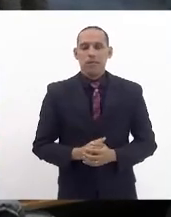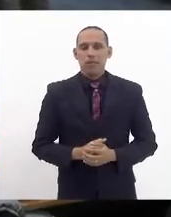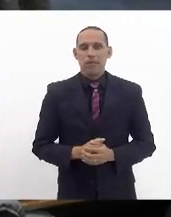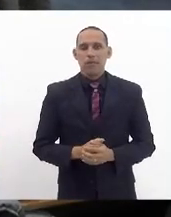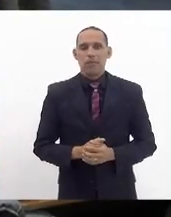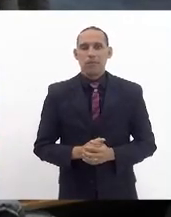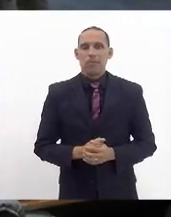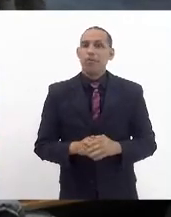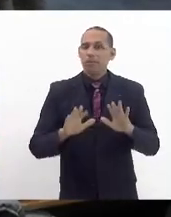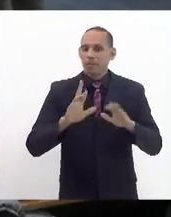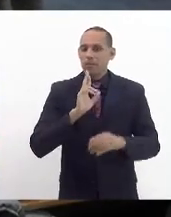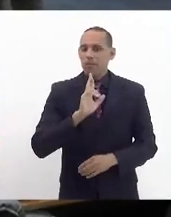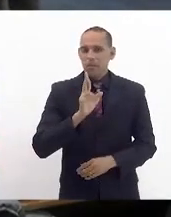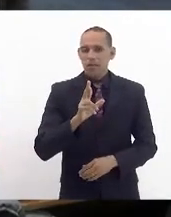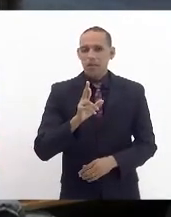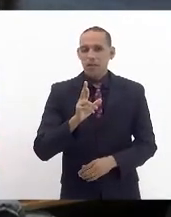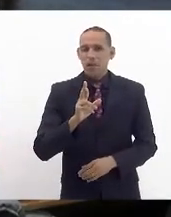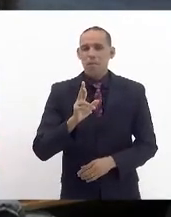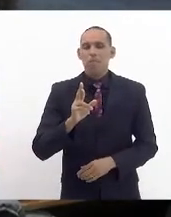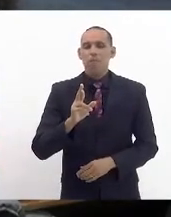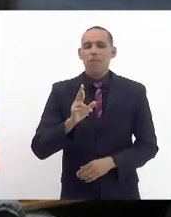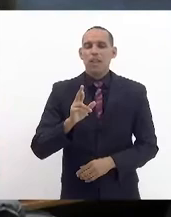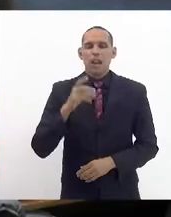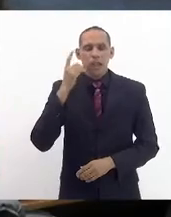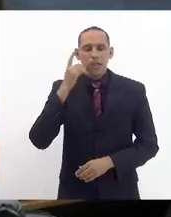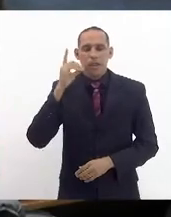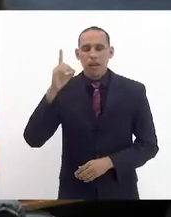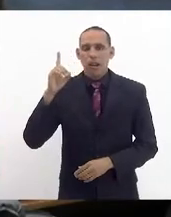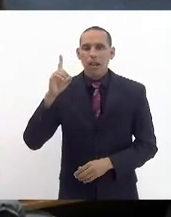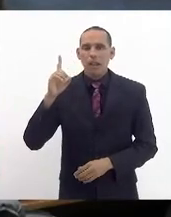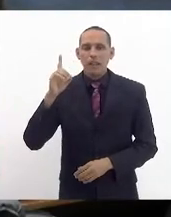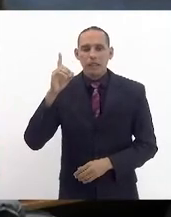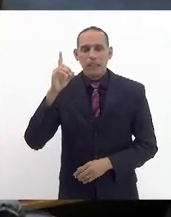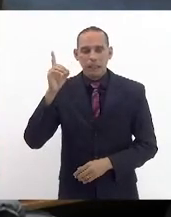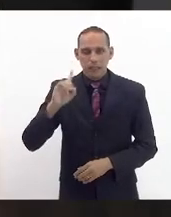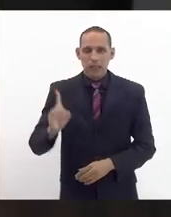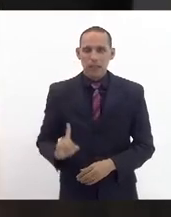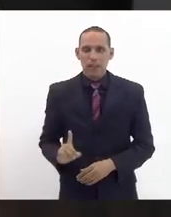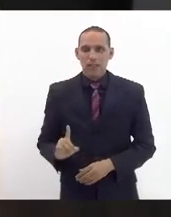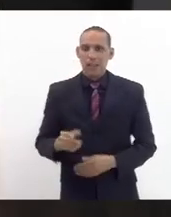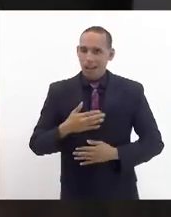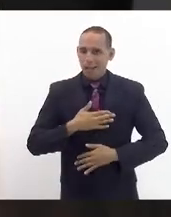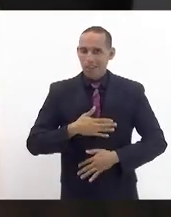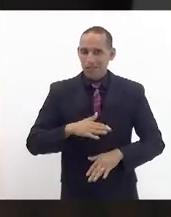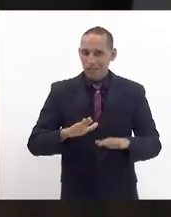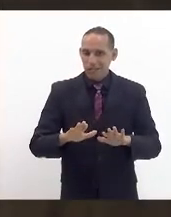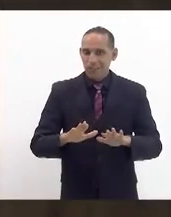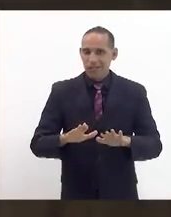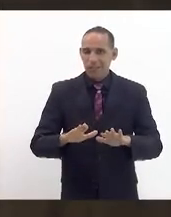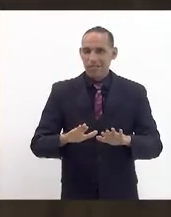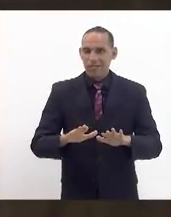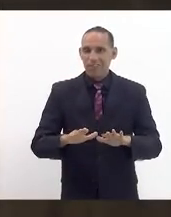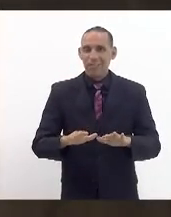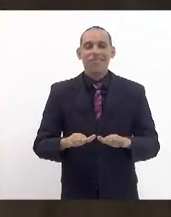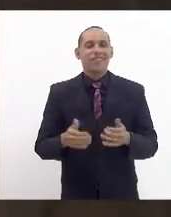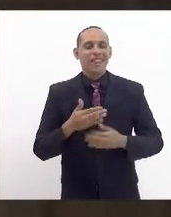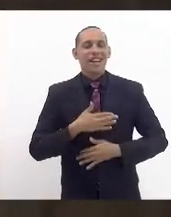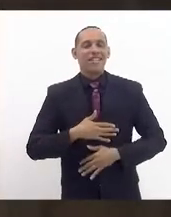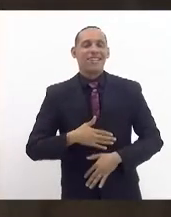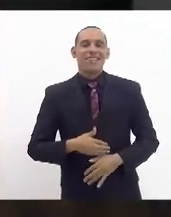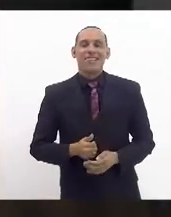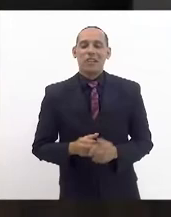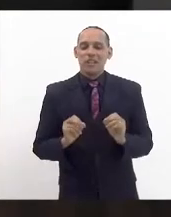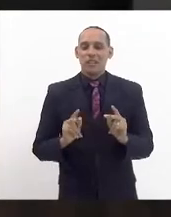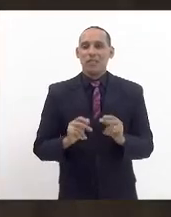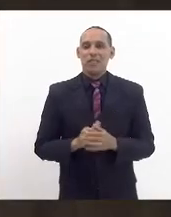Presidente, apenas para responder à deputada Dani, muito rapidamente, dizer para a deputada... Mais calma. Está mais calma. Está